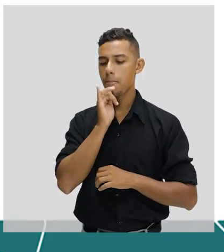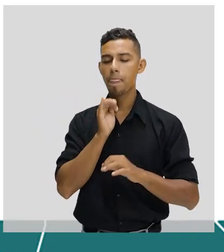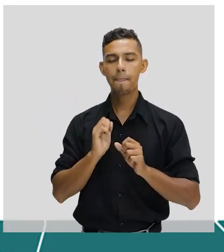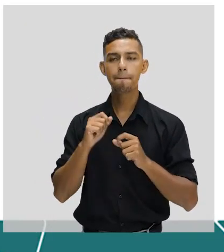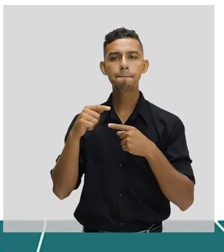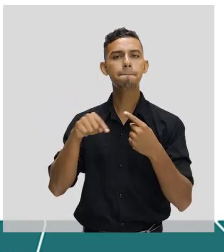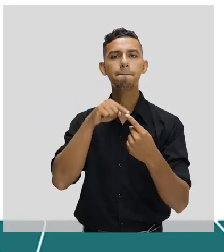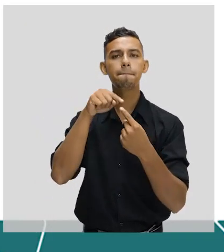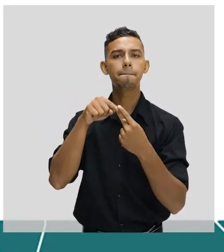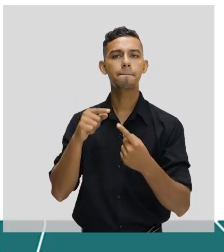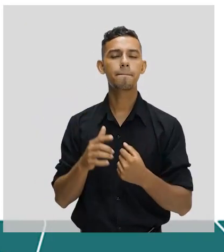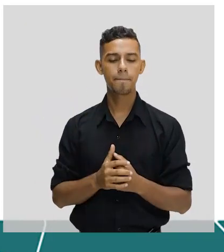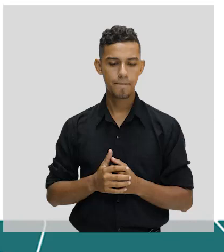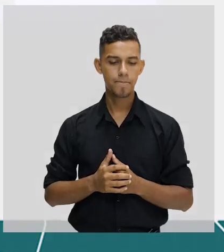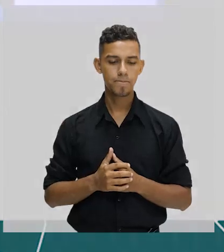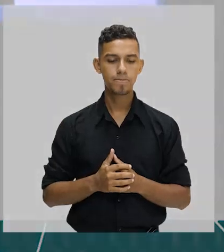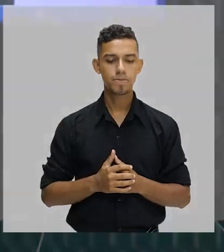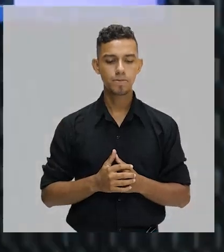já com